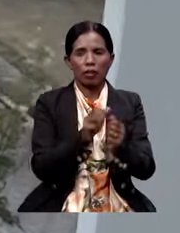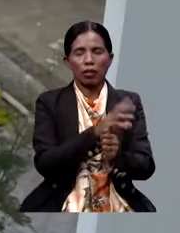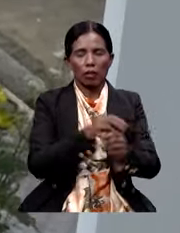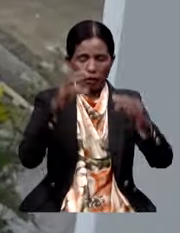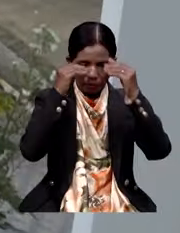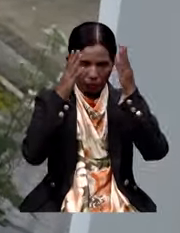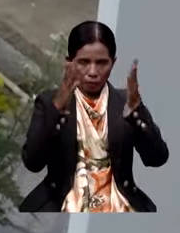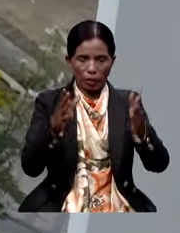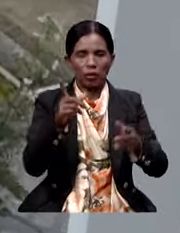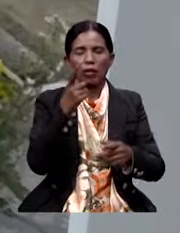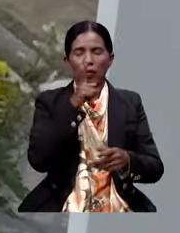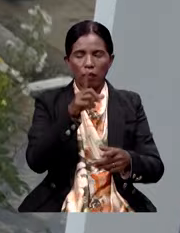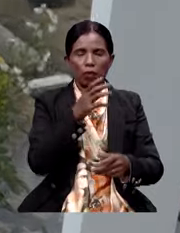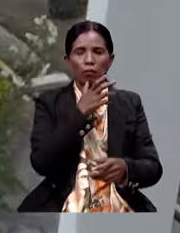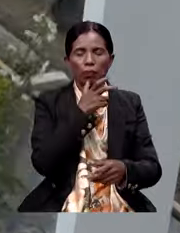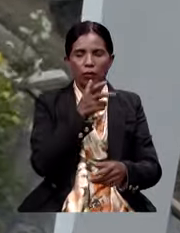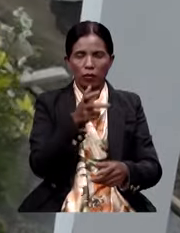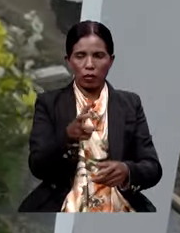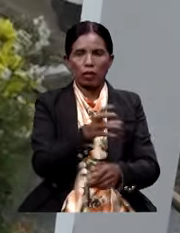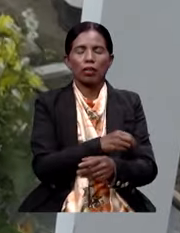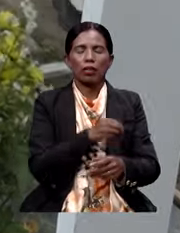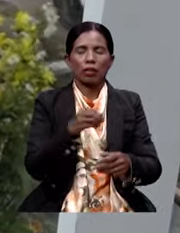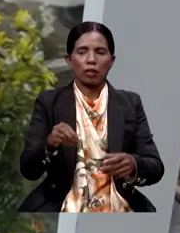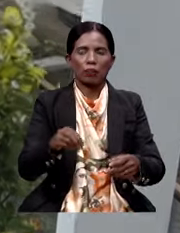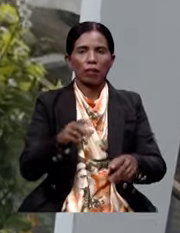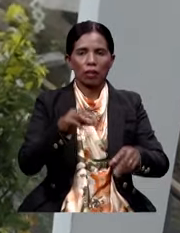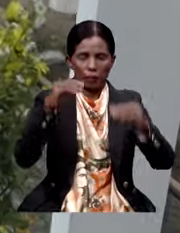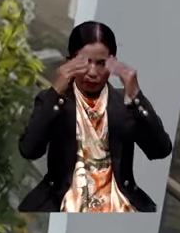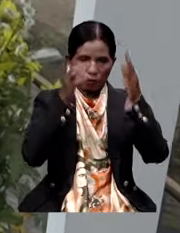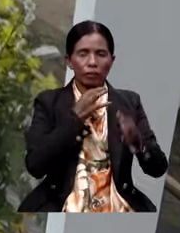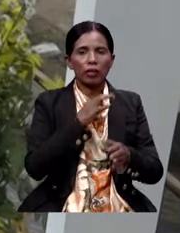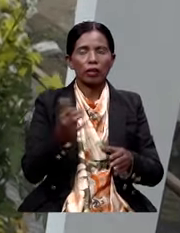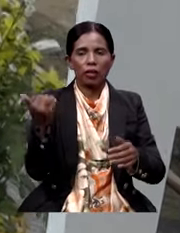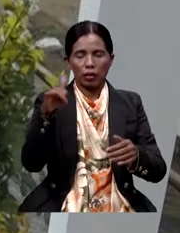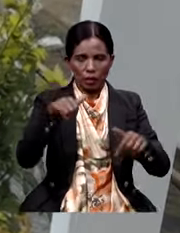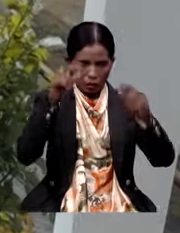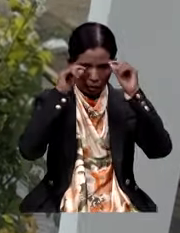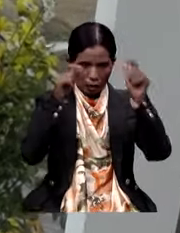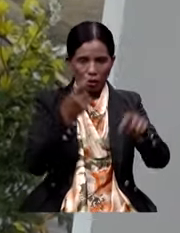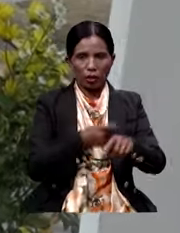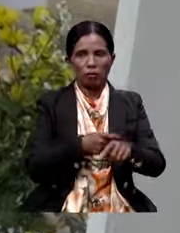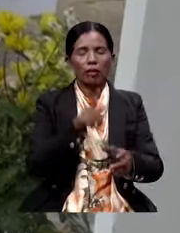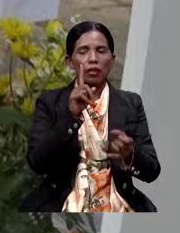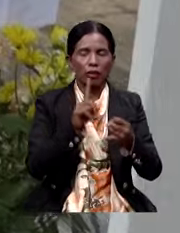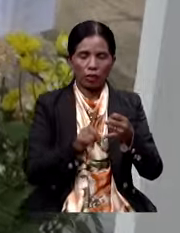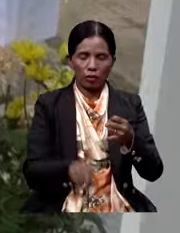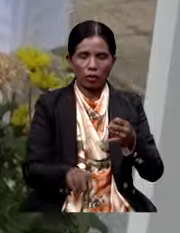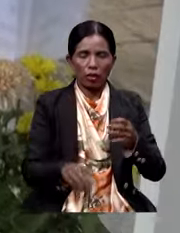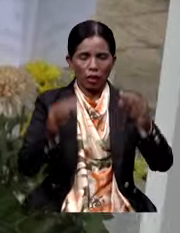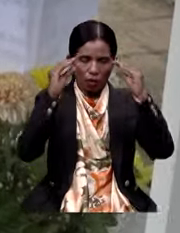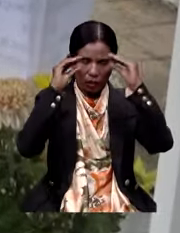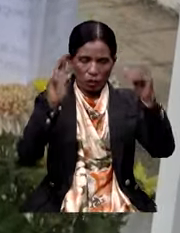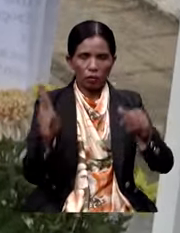professor ba língua portuguesa no música ba Seminário Sira e a Timor. No e a tempo Sira e Kusne, Niamos Hanori